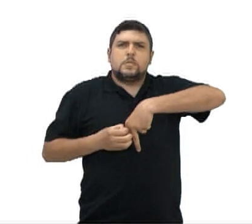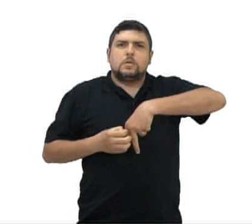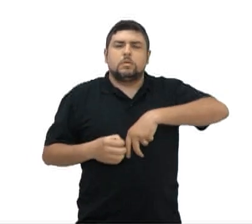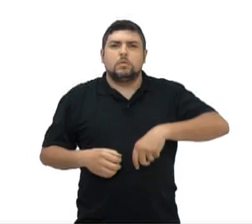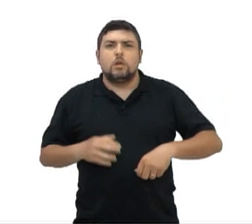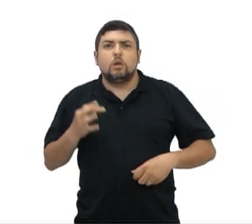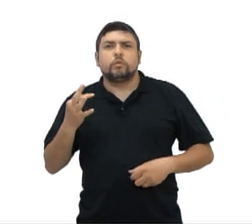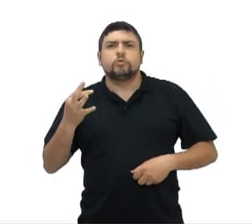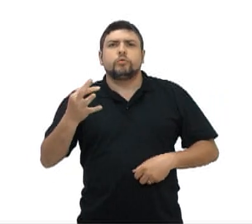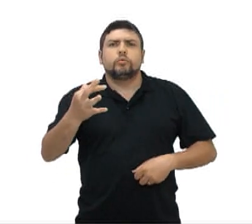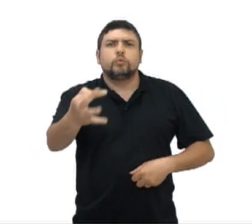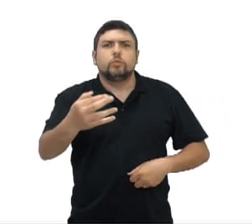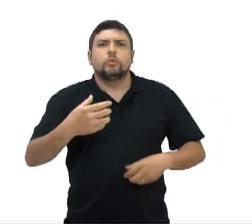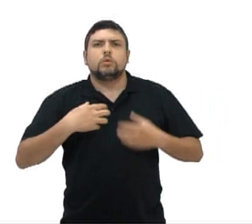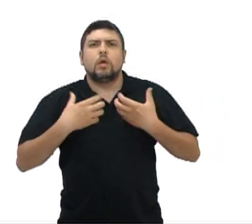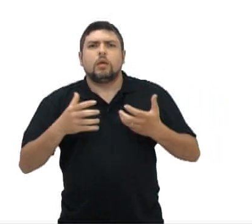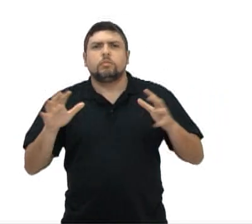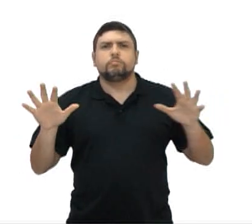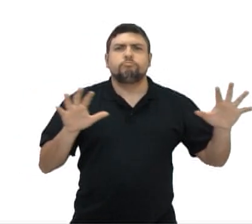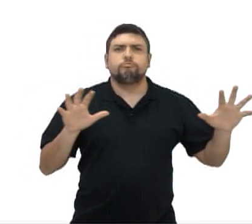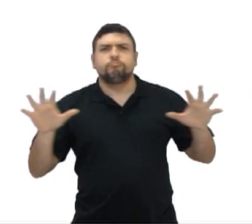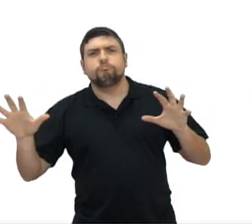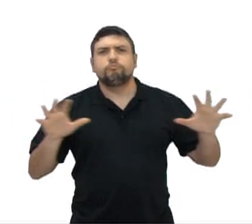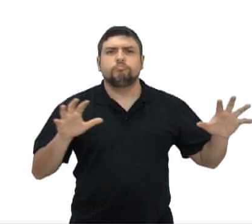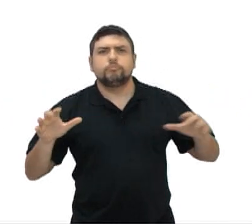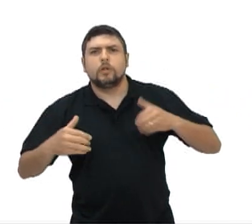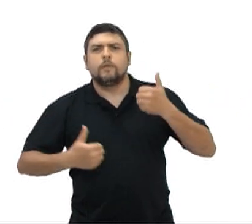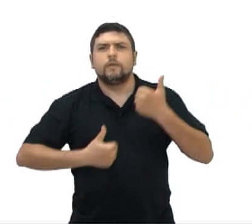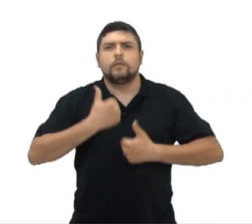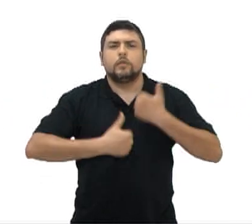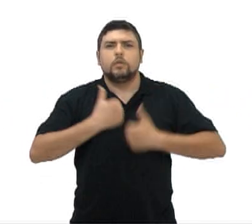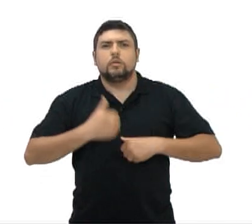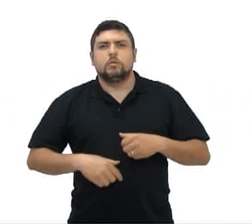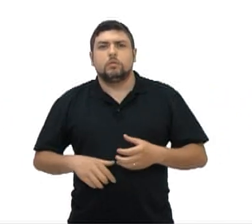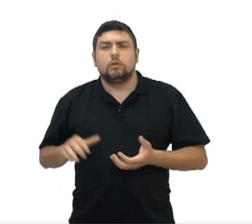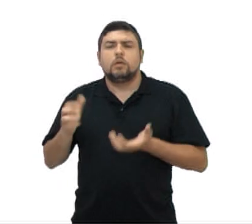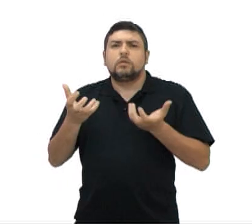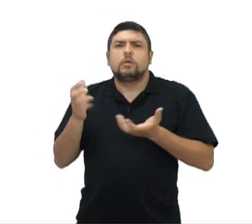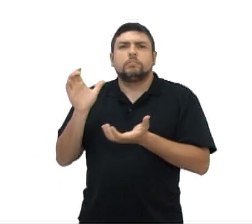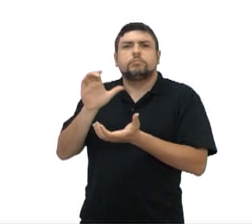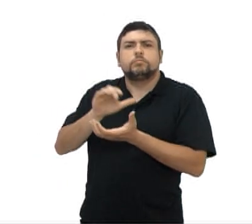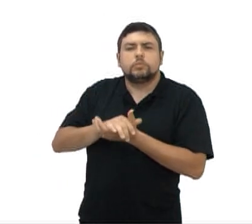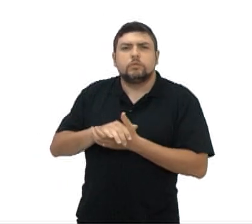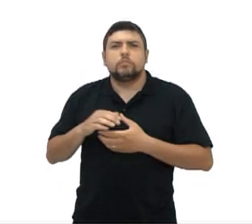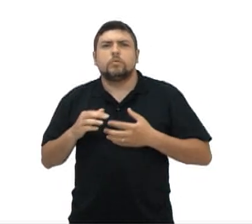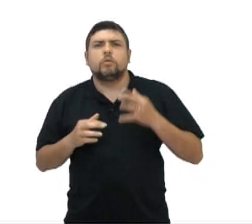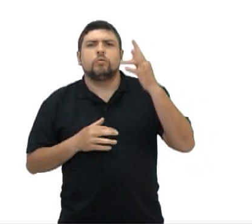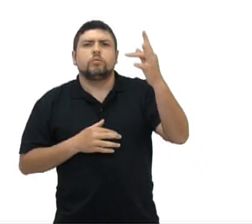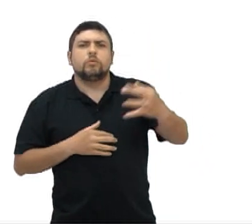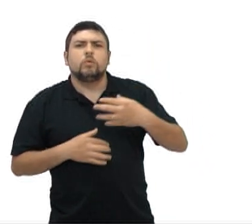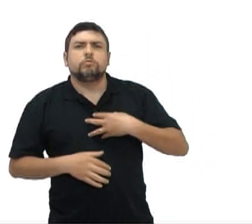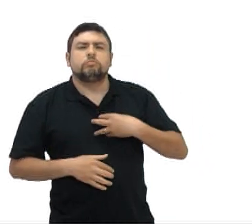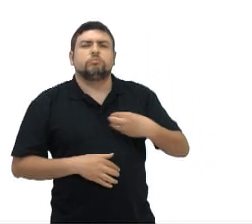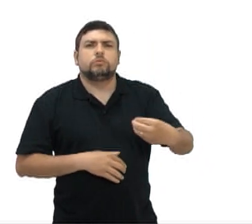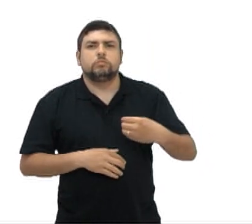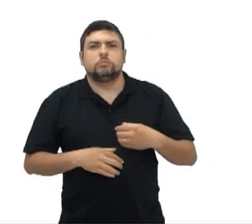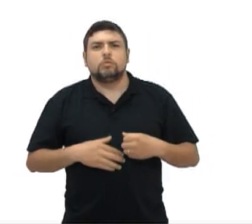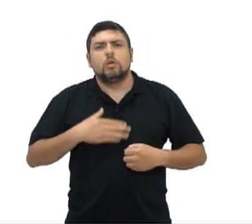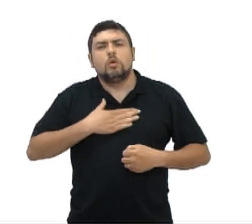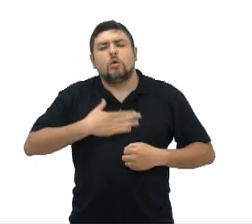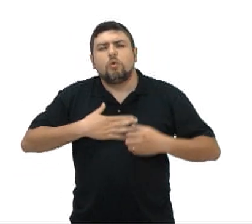goleiro. Quero ter uma esposa e ter filhos. Eu moro em Santa Cecília. Gosto dos animais e das